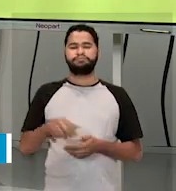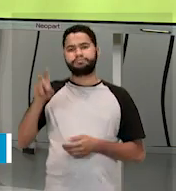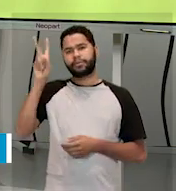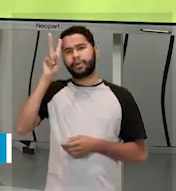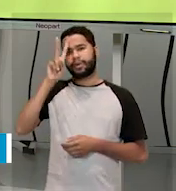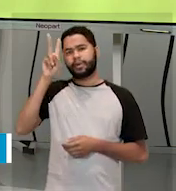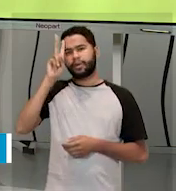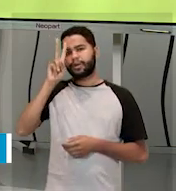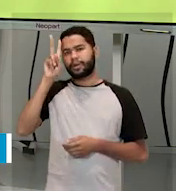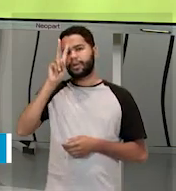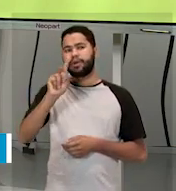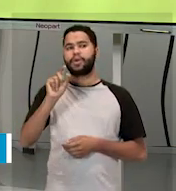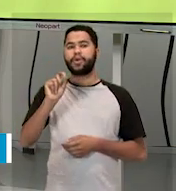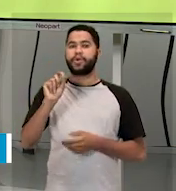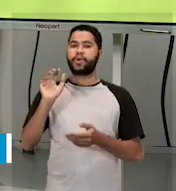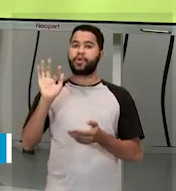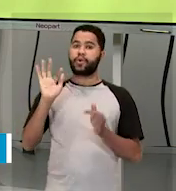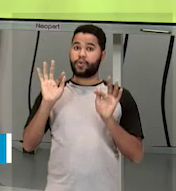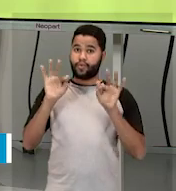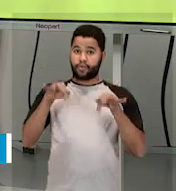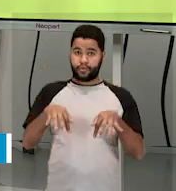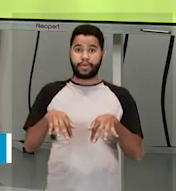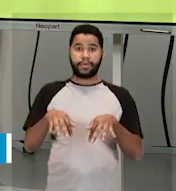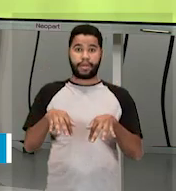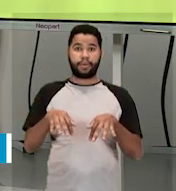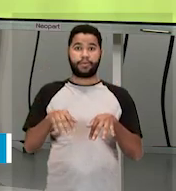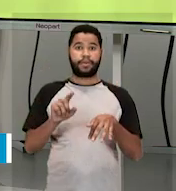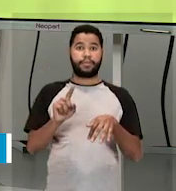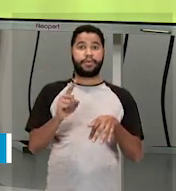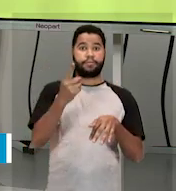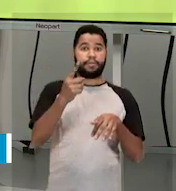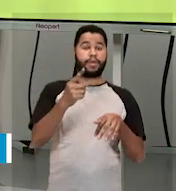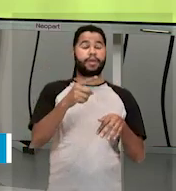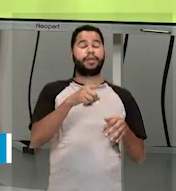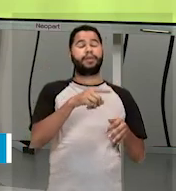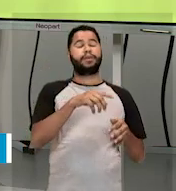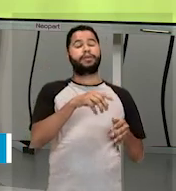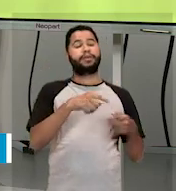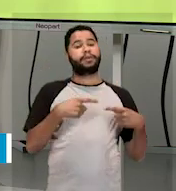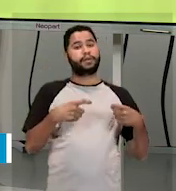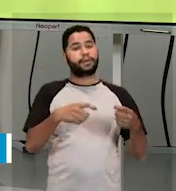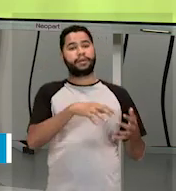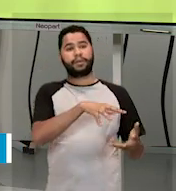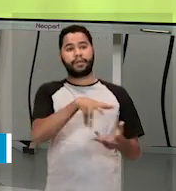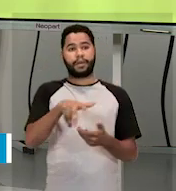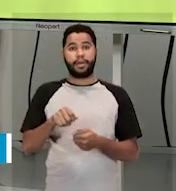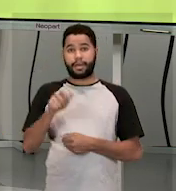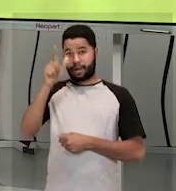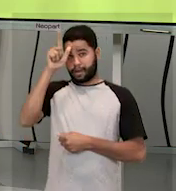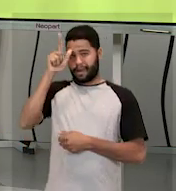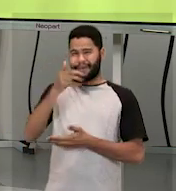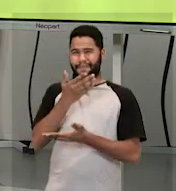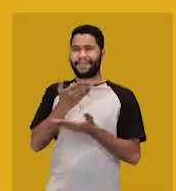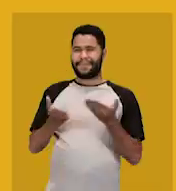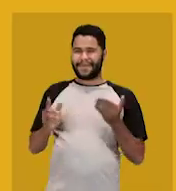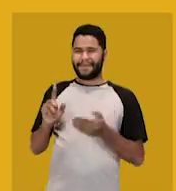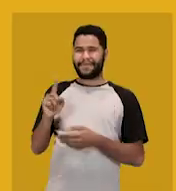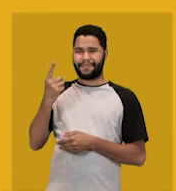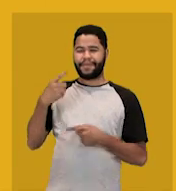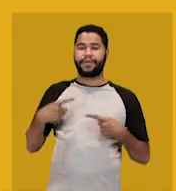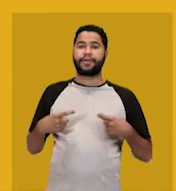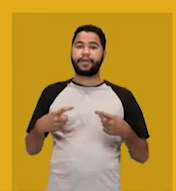relembrando o final da Primeira Guerra Mundial para os alemães. Então, a derrota alemã na Primeira Guerra